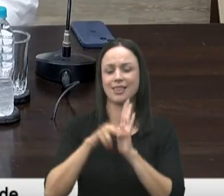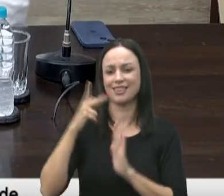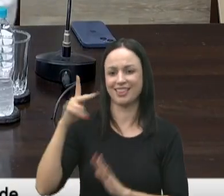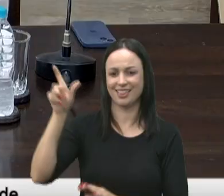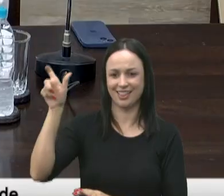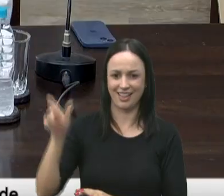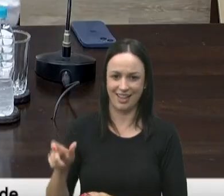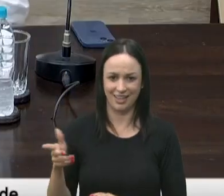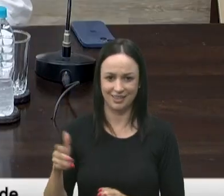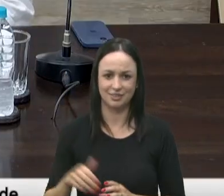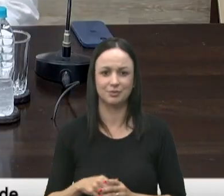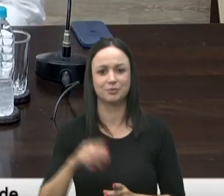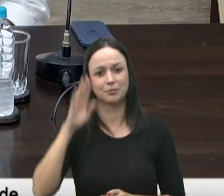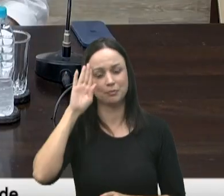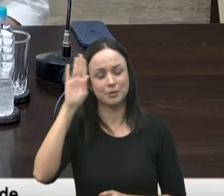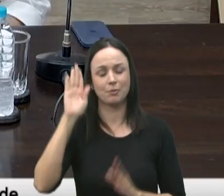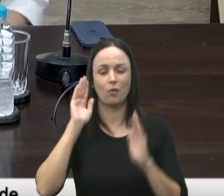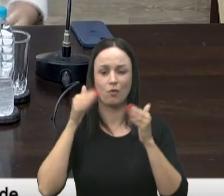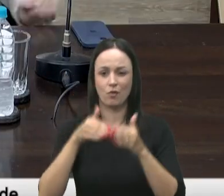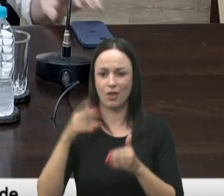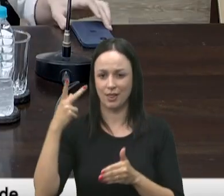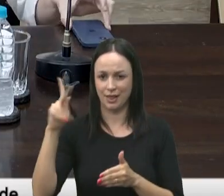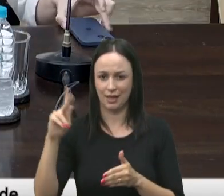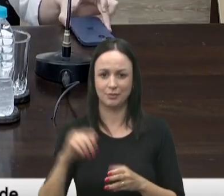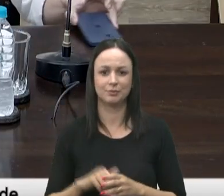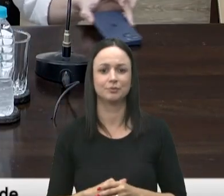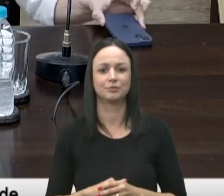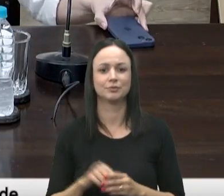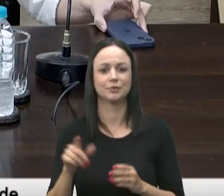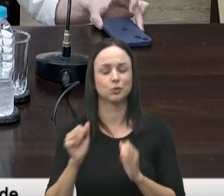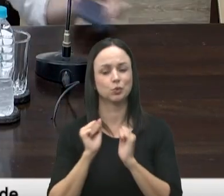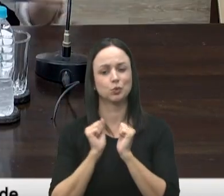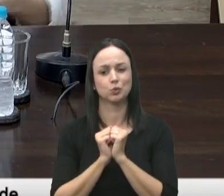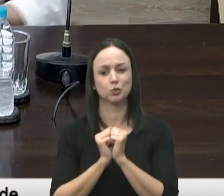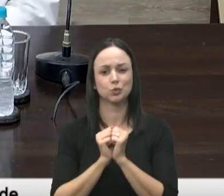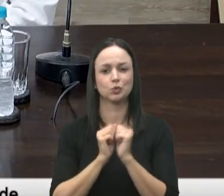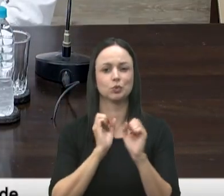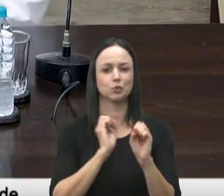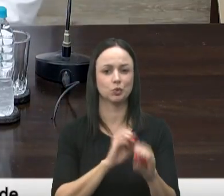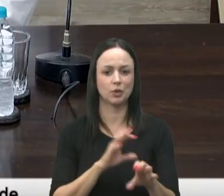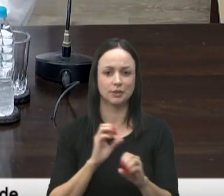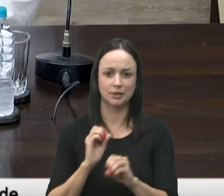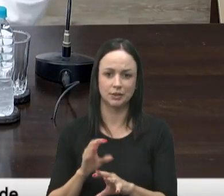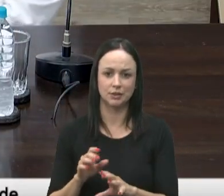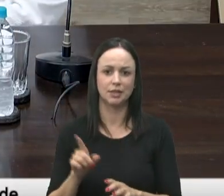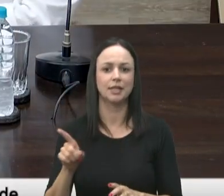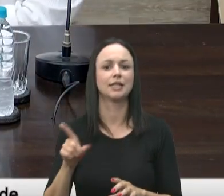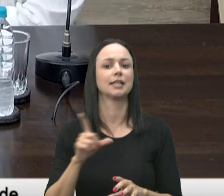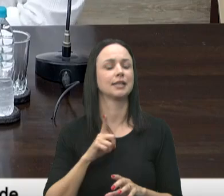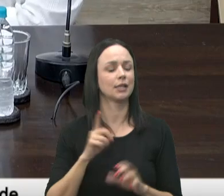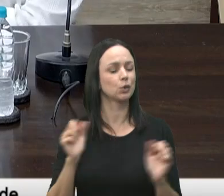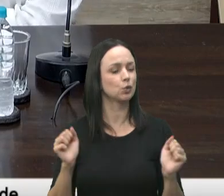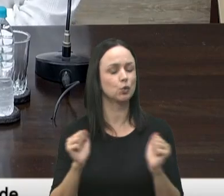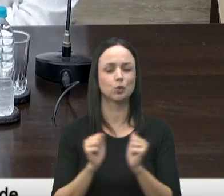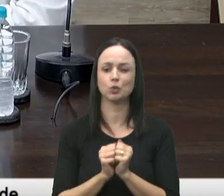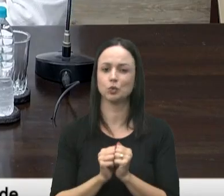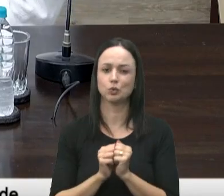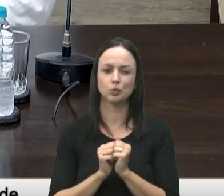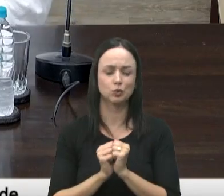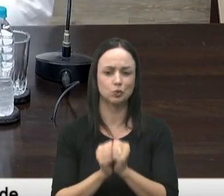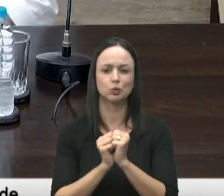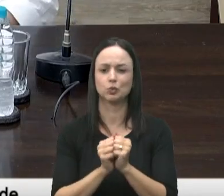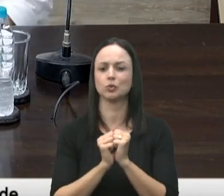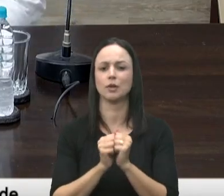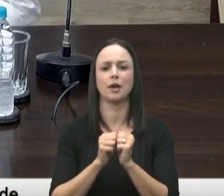que é a principal bandeira dela. Então, ele está ao lado da educação, ele está ao lado de todas